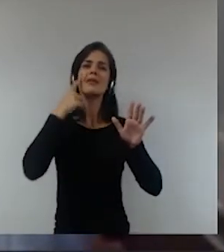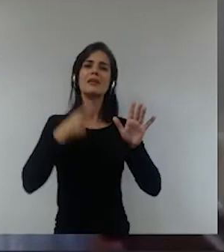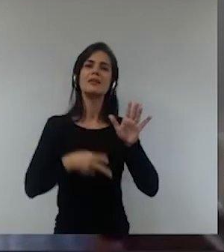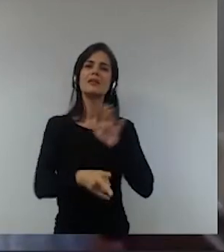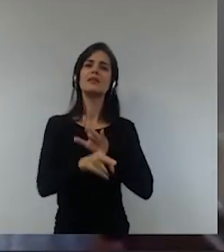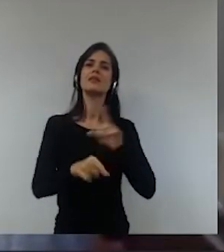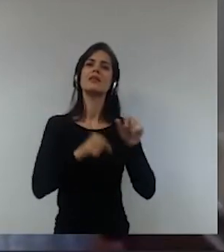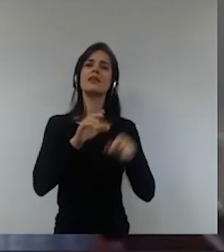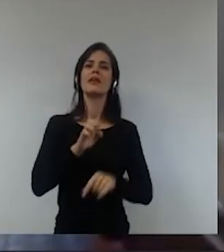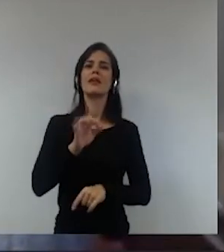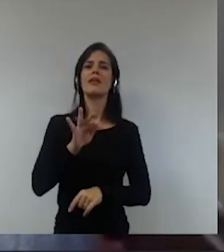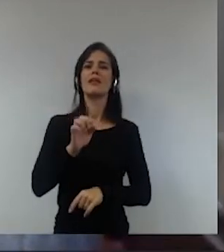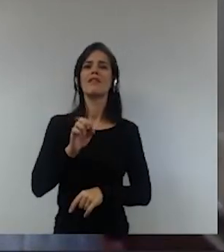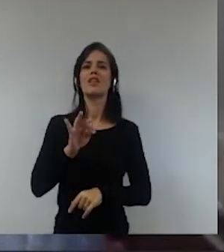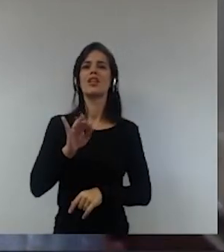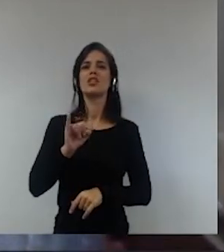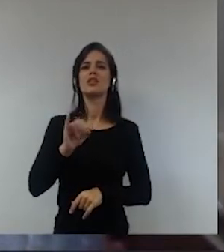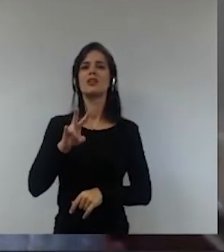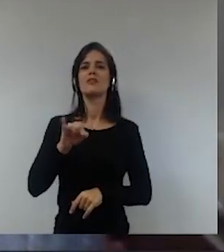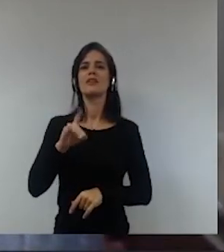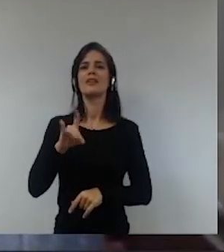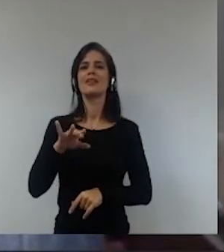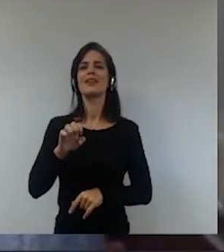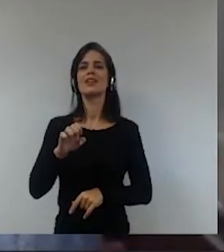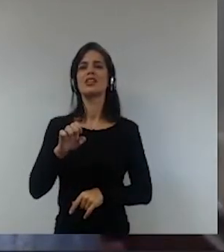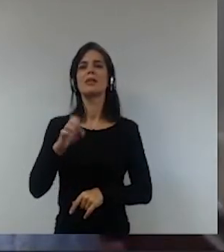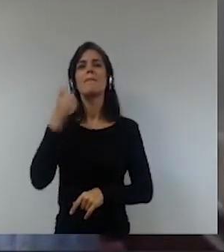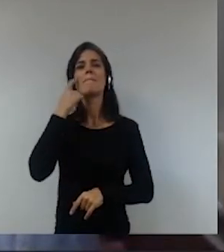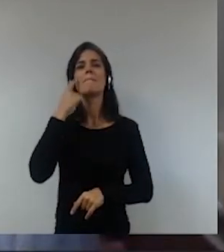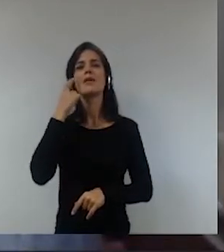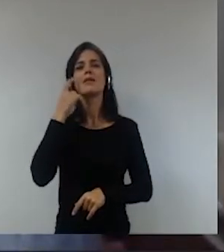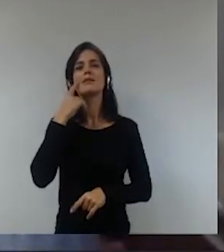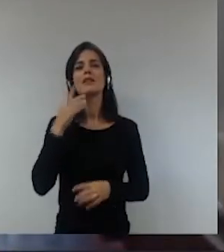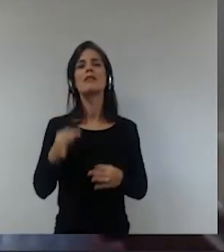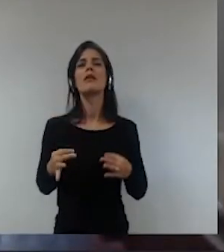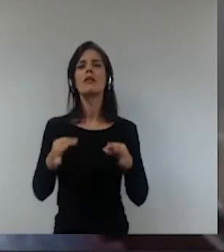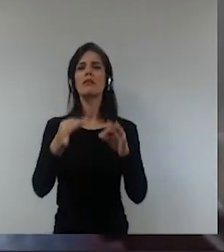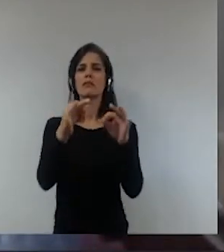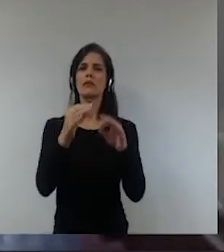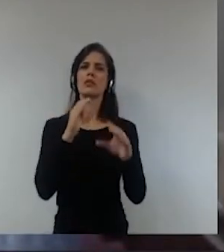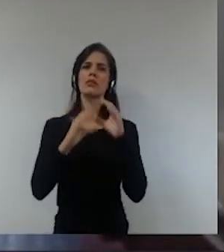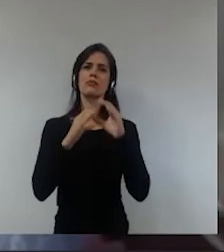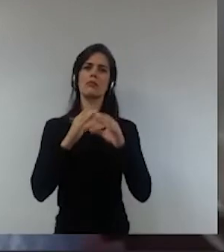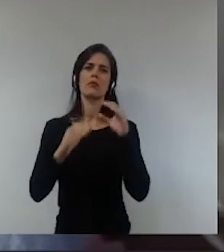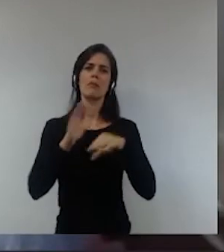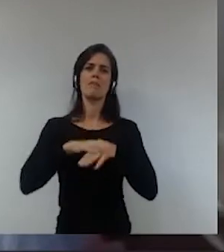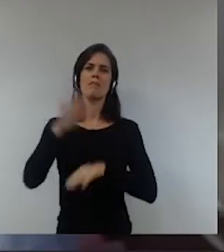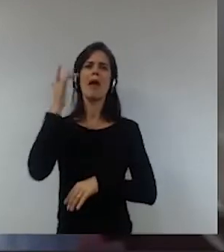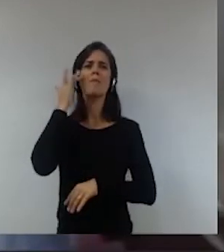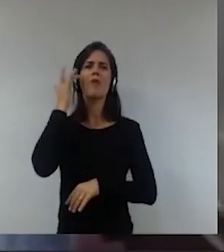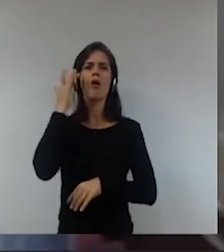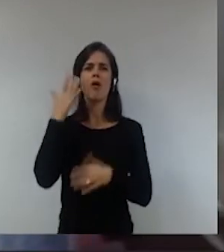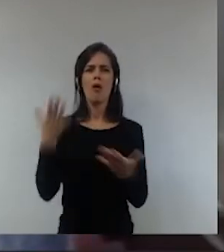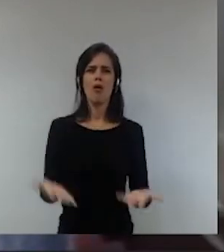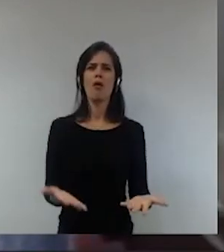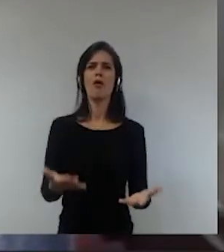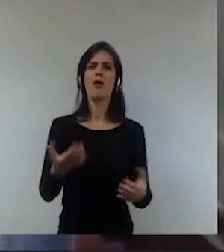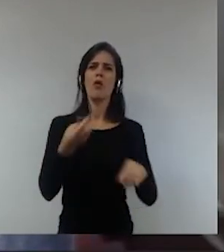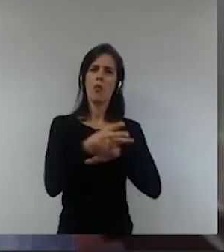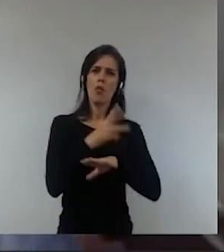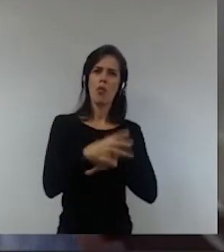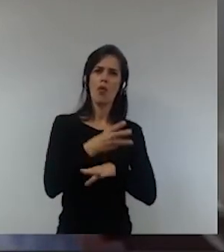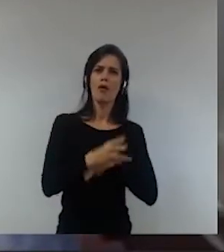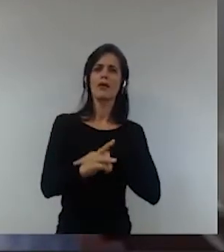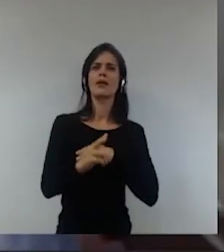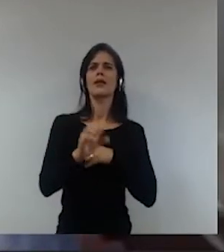em efetividade, focando nesses meios mais modernos de comunicação. WhatsApp, mensagens eletrônicas